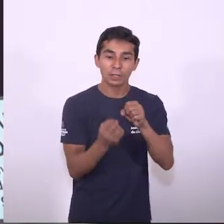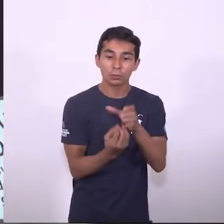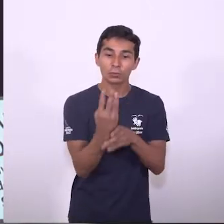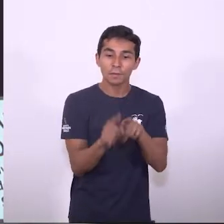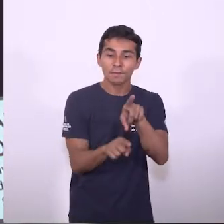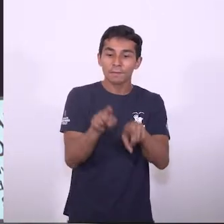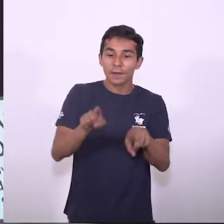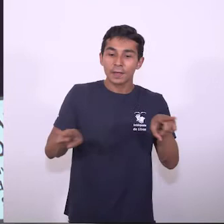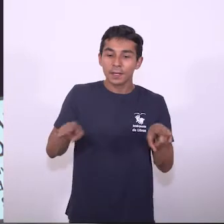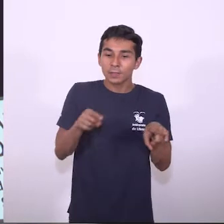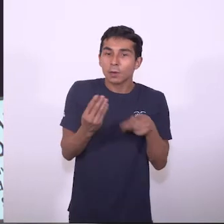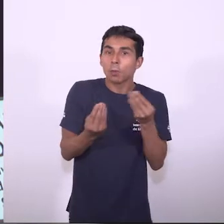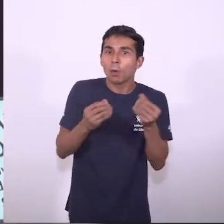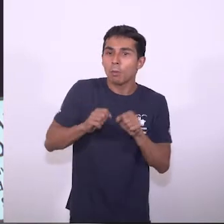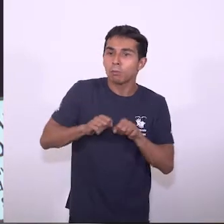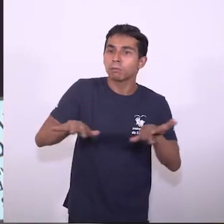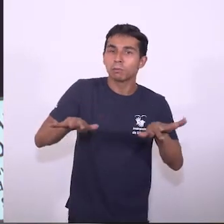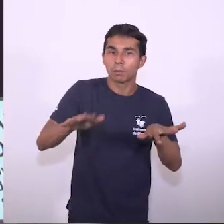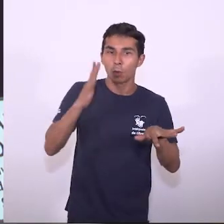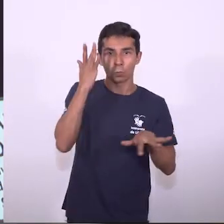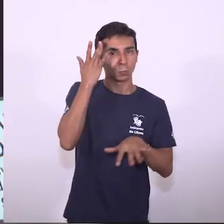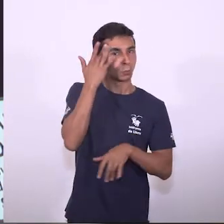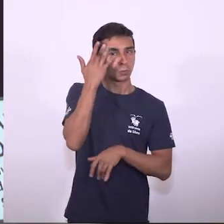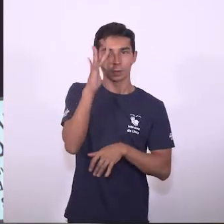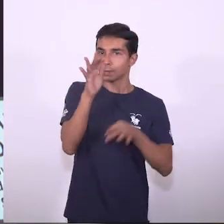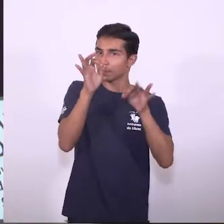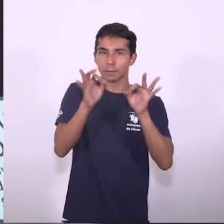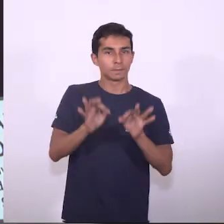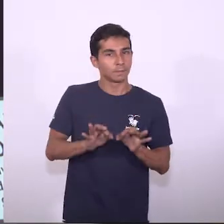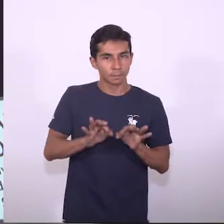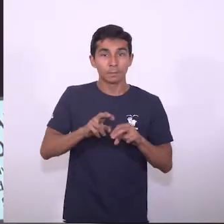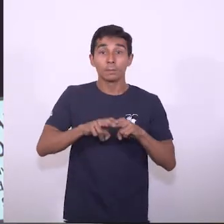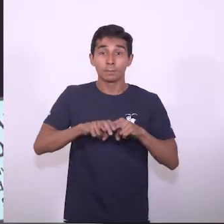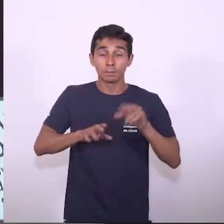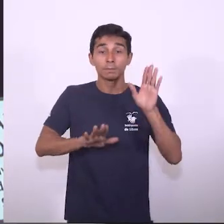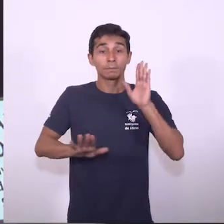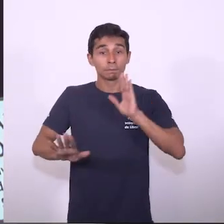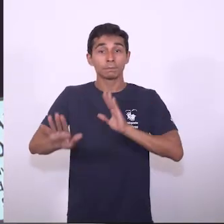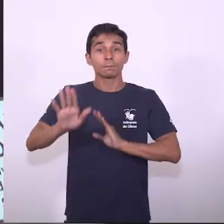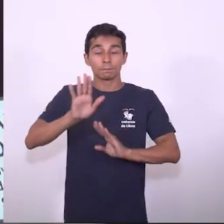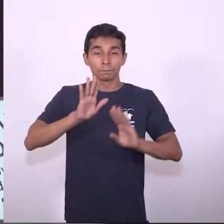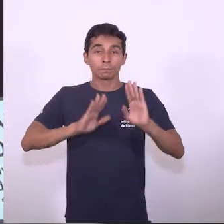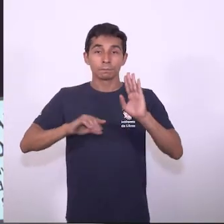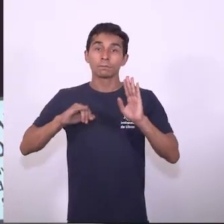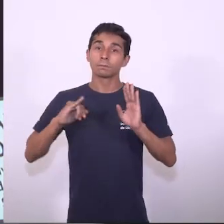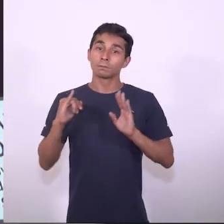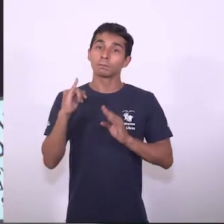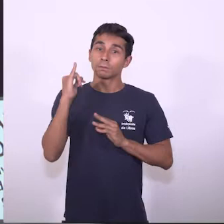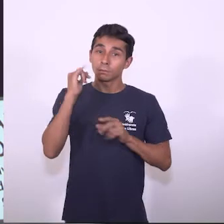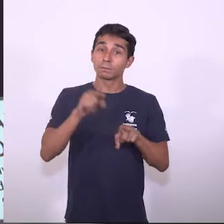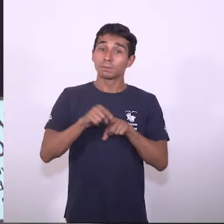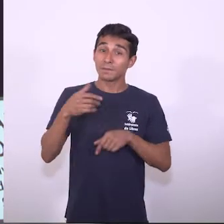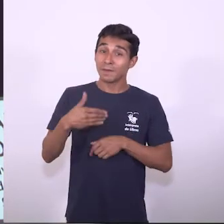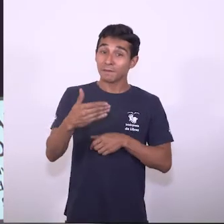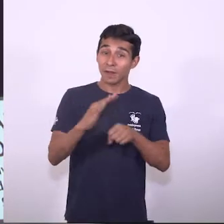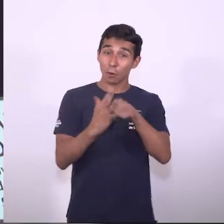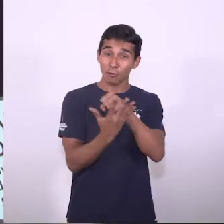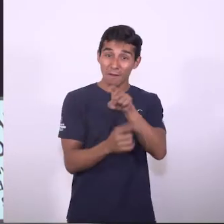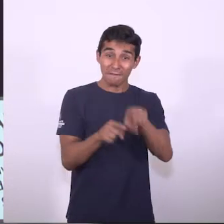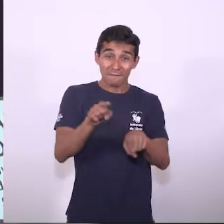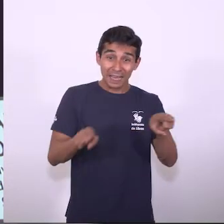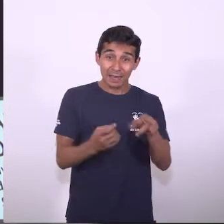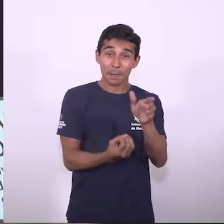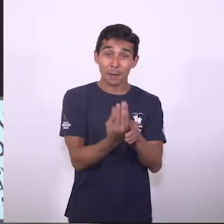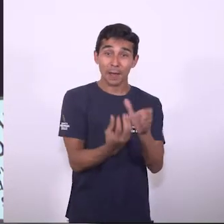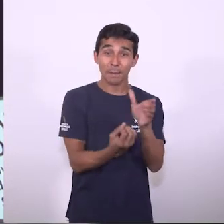então a gente precisa tomar muito mais cuidado agora, e quantas outras poderão vir, se a gente não